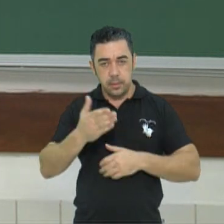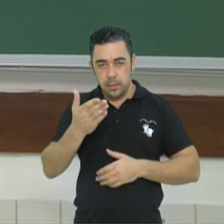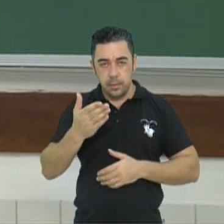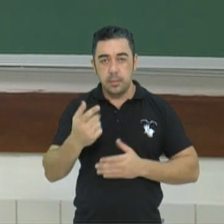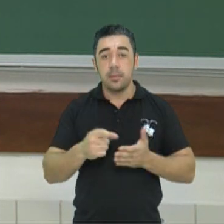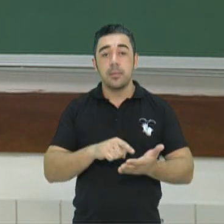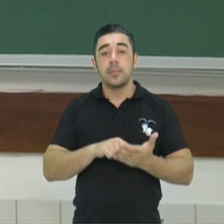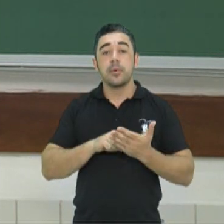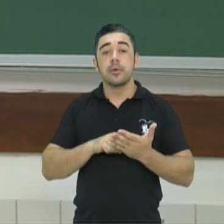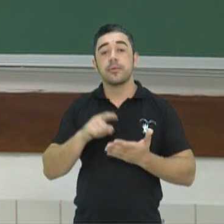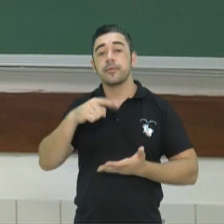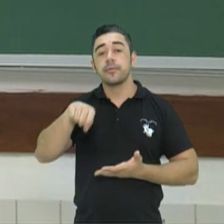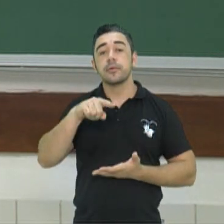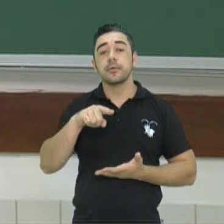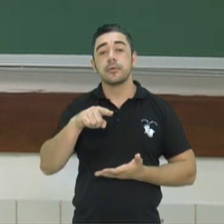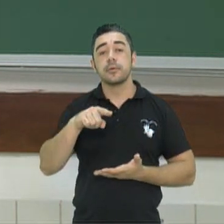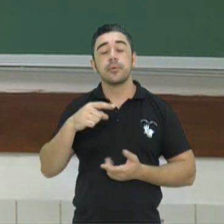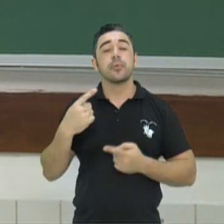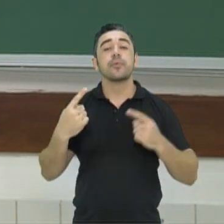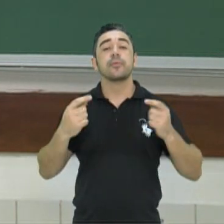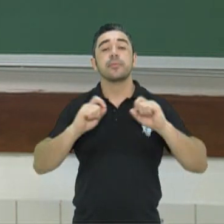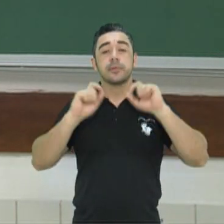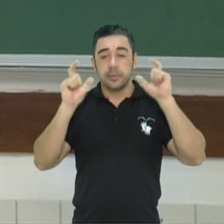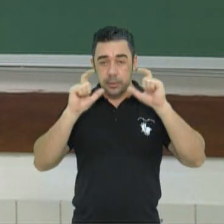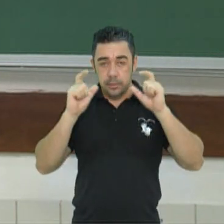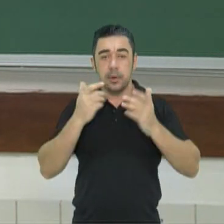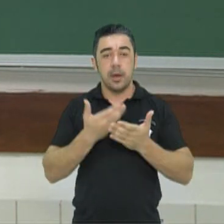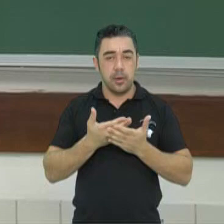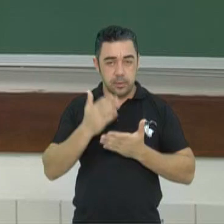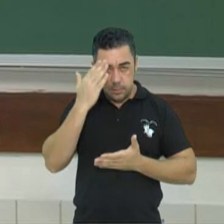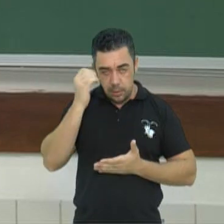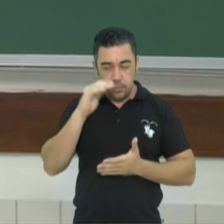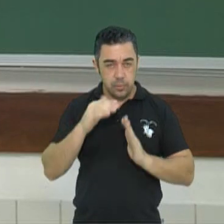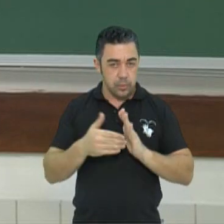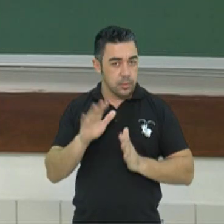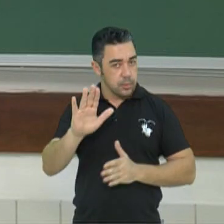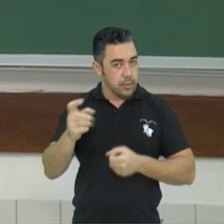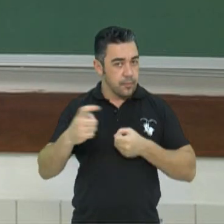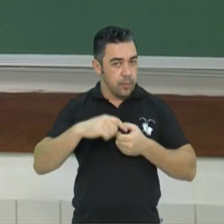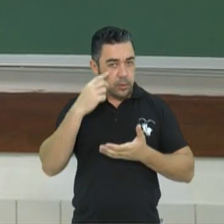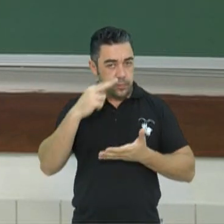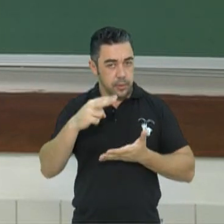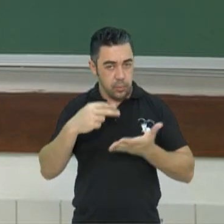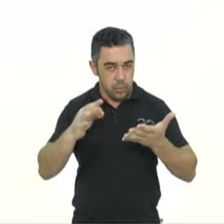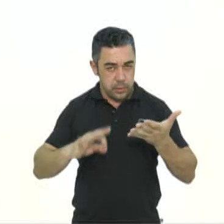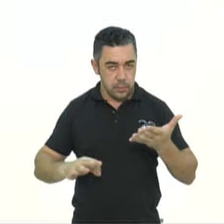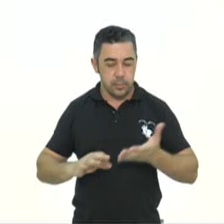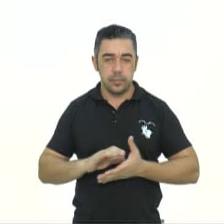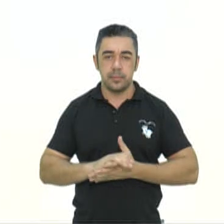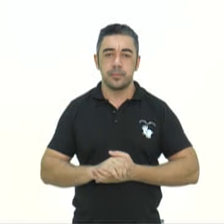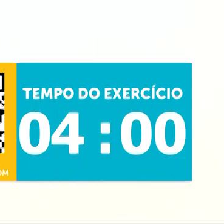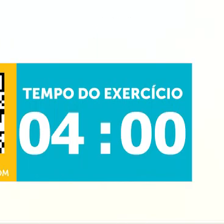me mostrar para que vocês vieram, que vocês prestaram atenção na aula e sabem tudo. Já voltamos com a resposta correta.